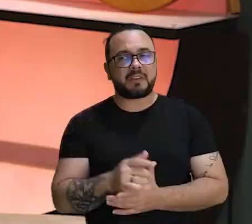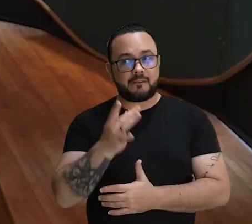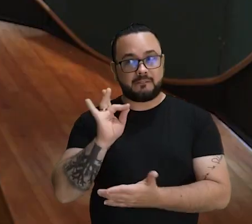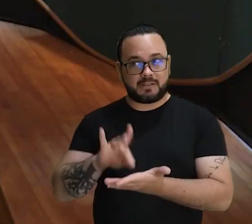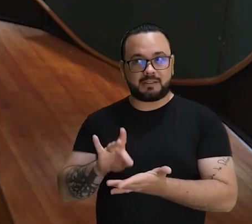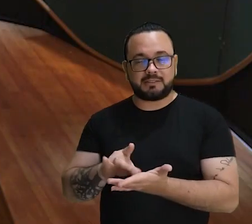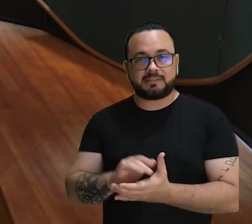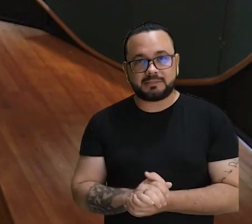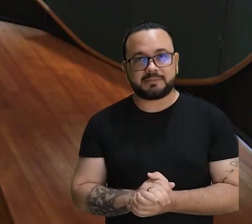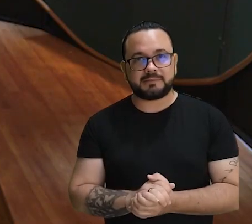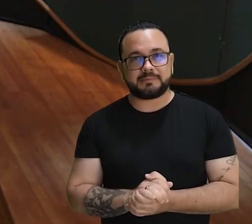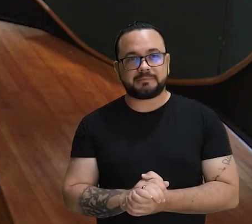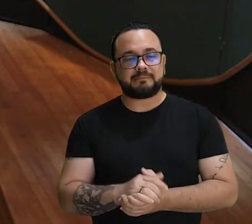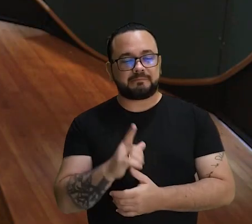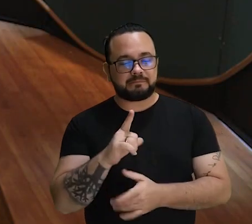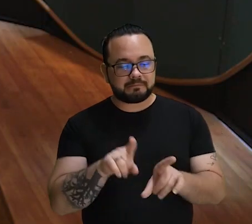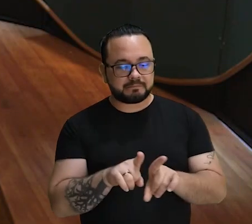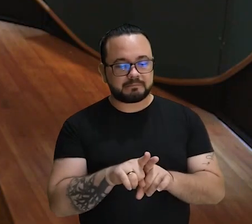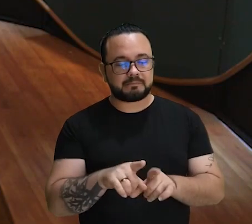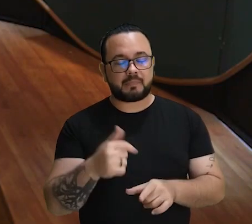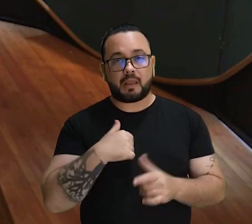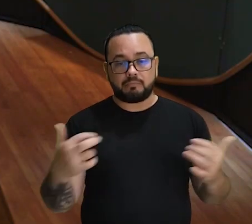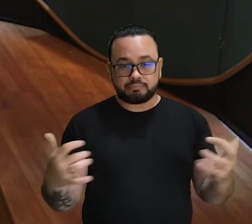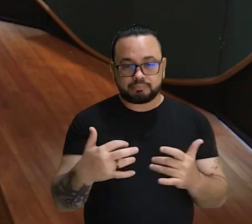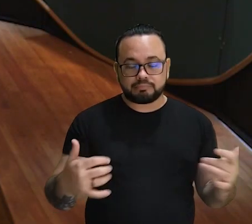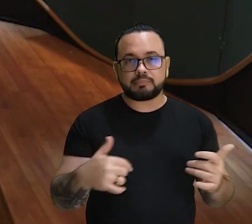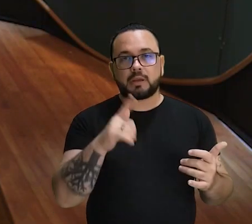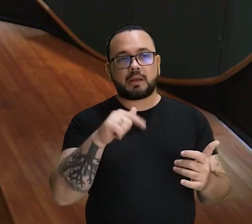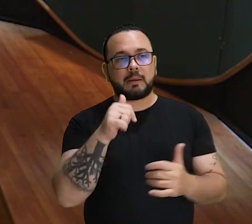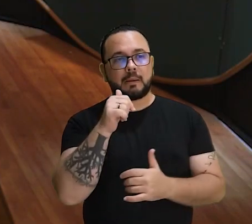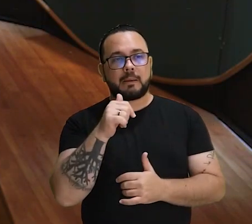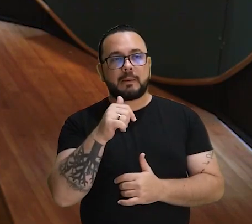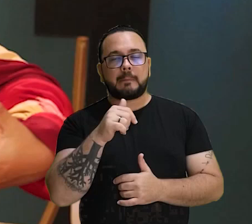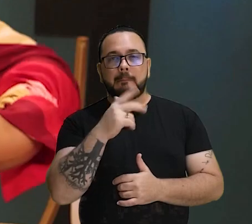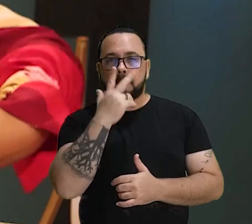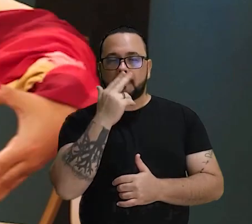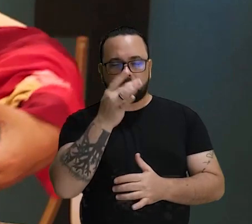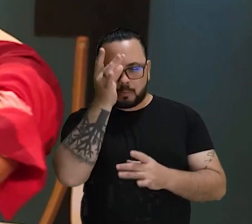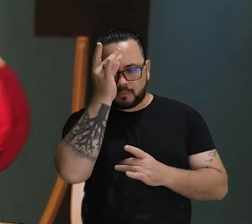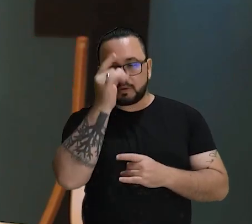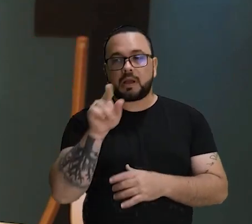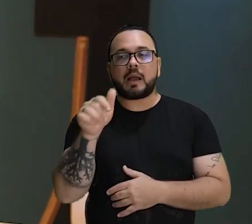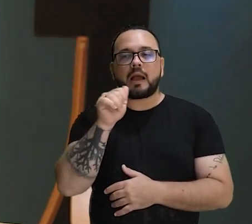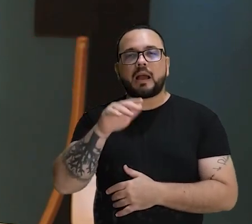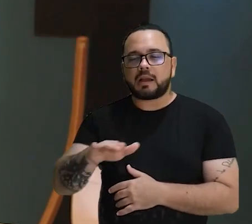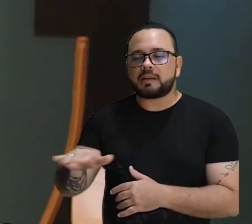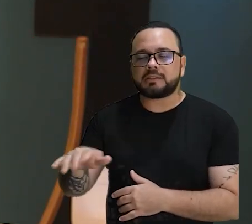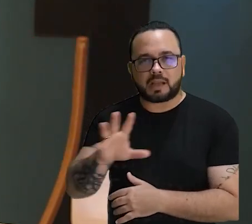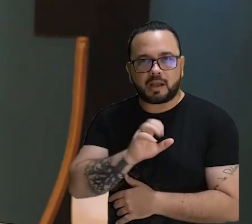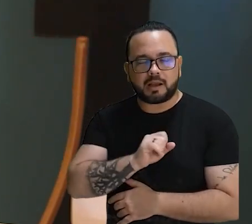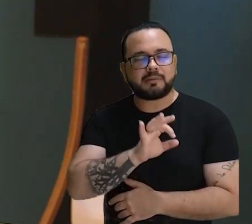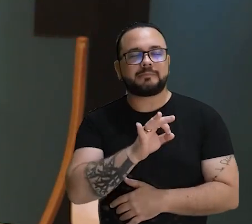Inesperadas. Juro. É. E essa fanática Mulher Lona, né? Que eu sou uma proprietária de um mini circo que é autoportante. A criançada ama comigo. Esse,